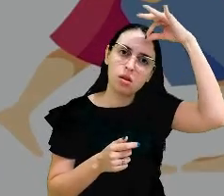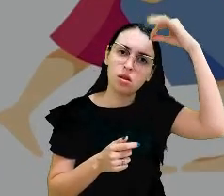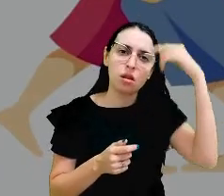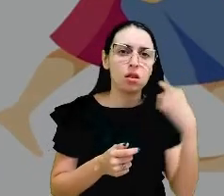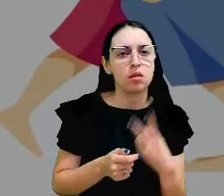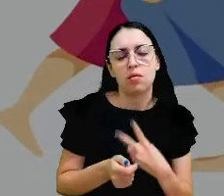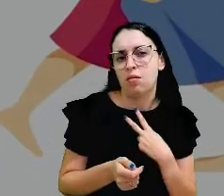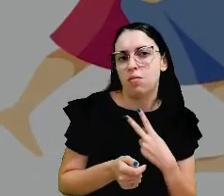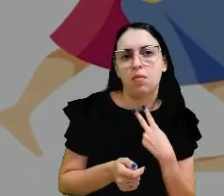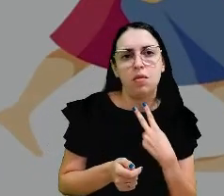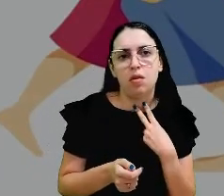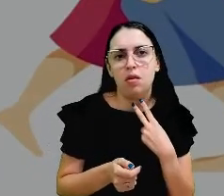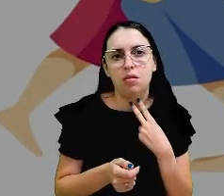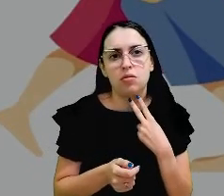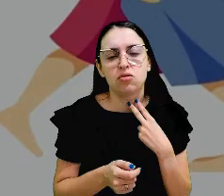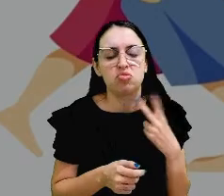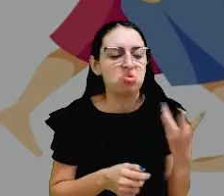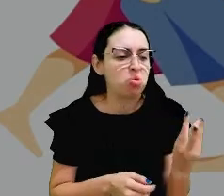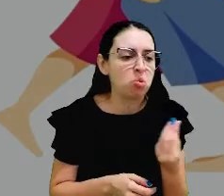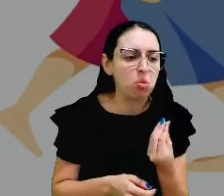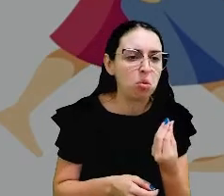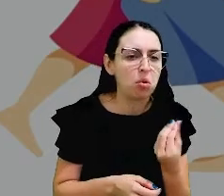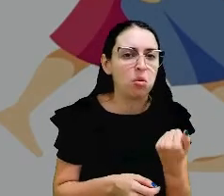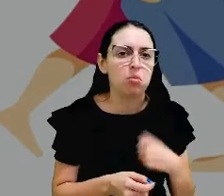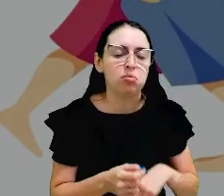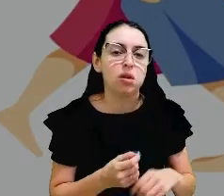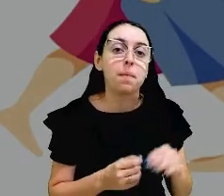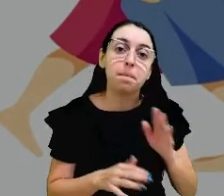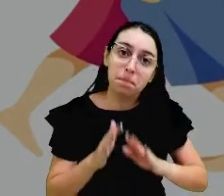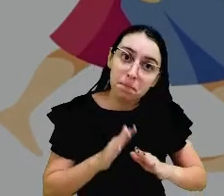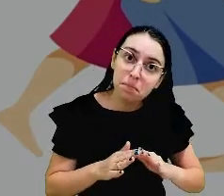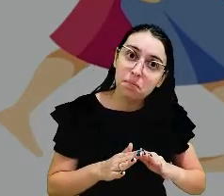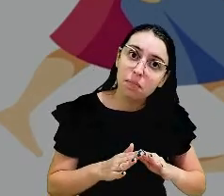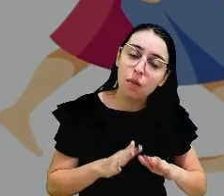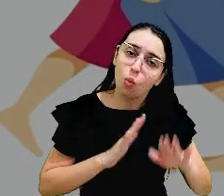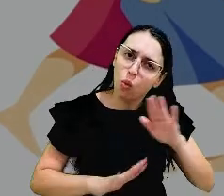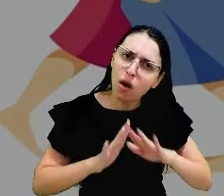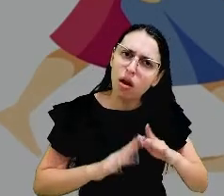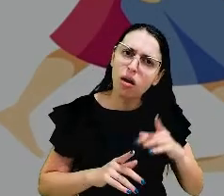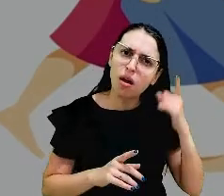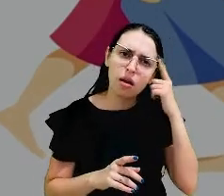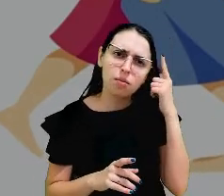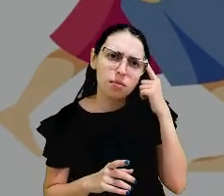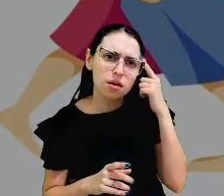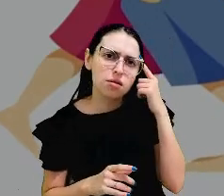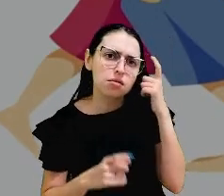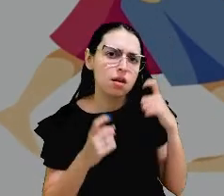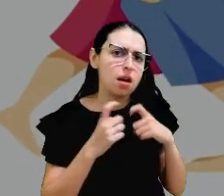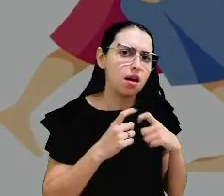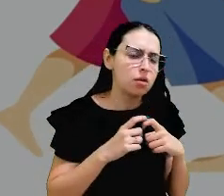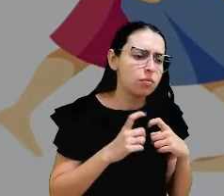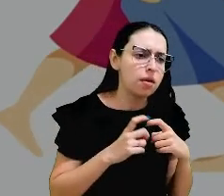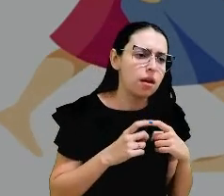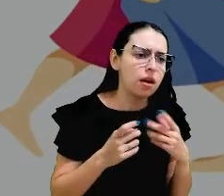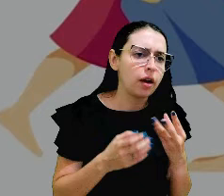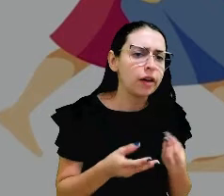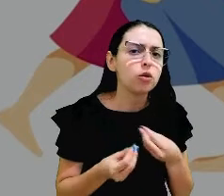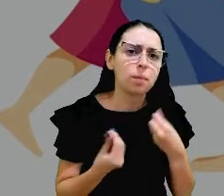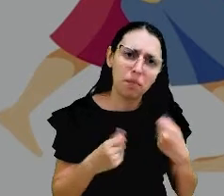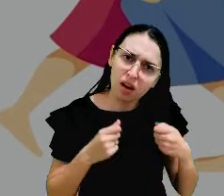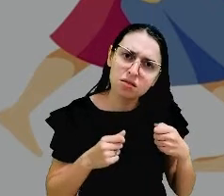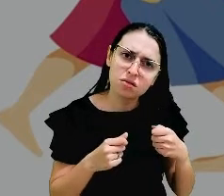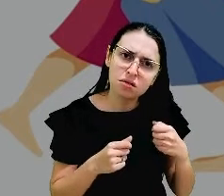prática determinada em todos os casos, ela tem que ser analisada com cuidado pelo médico, pela médica que vai fazer aquele